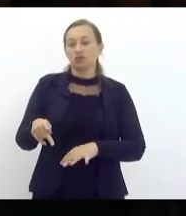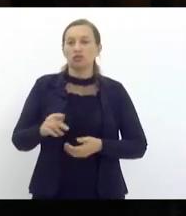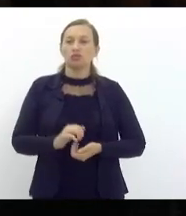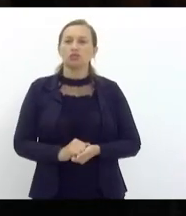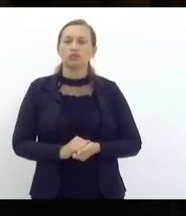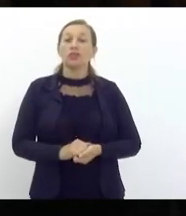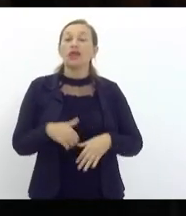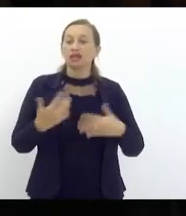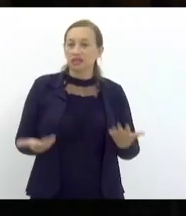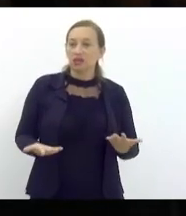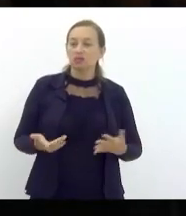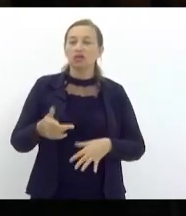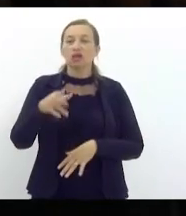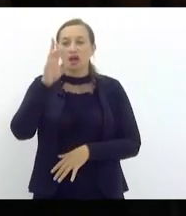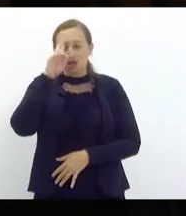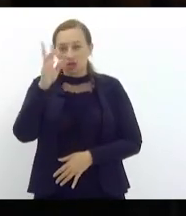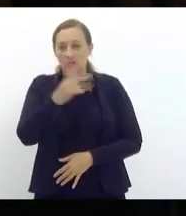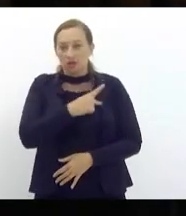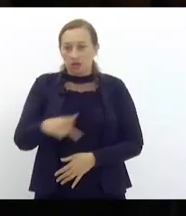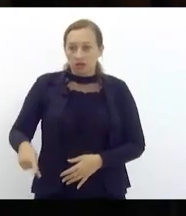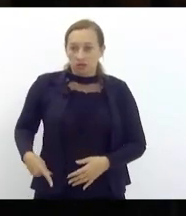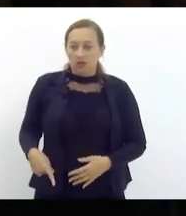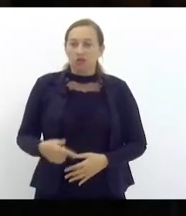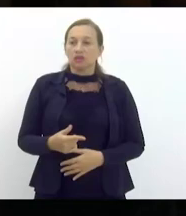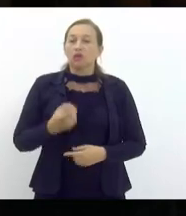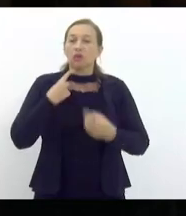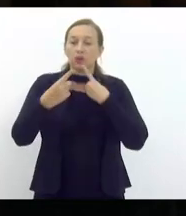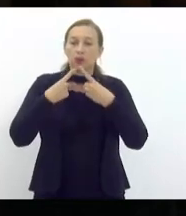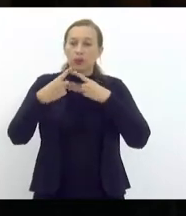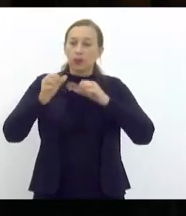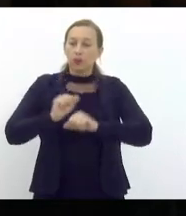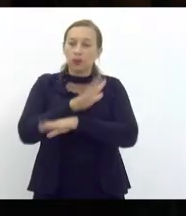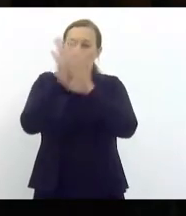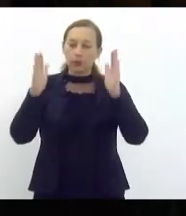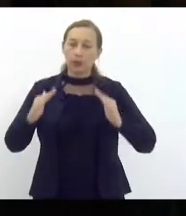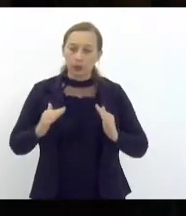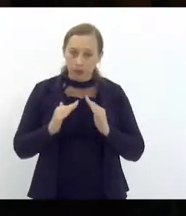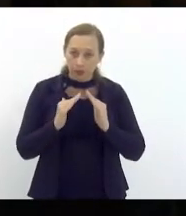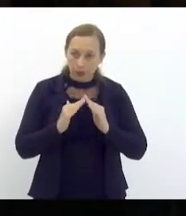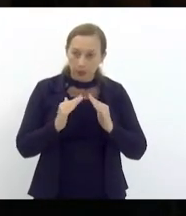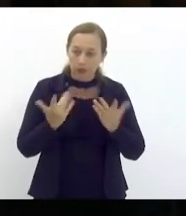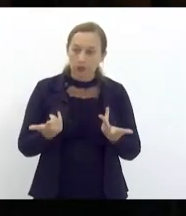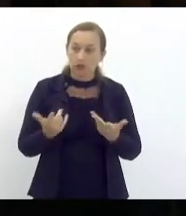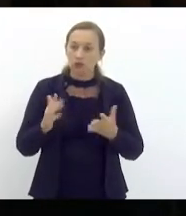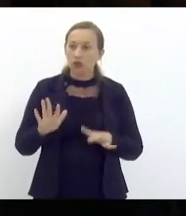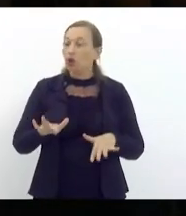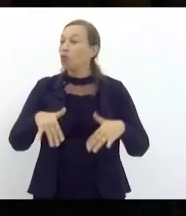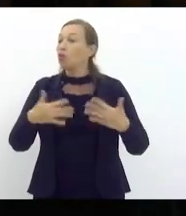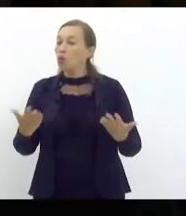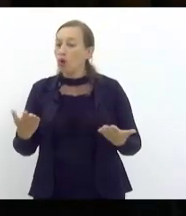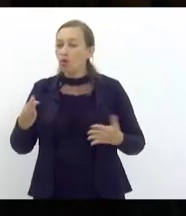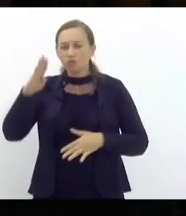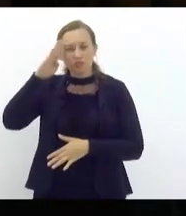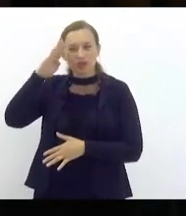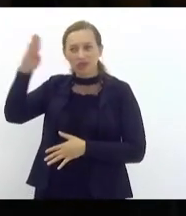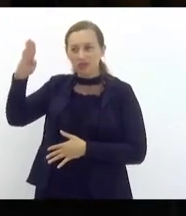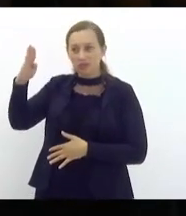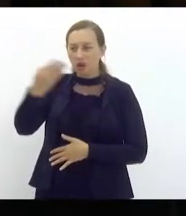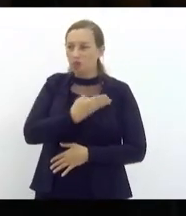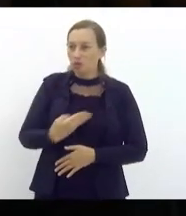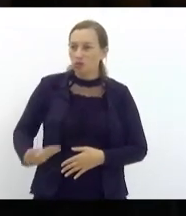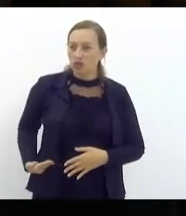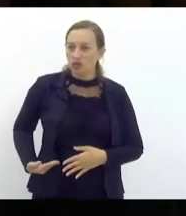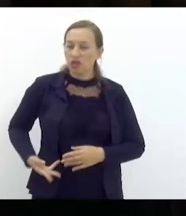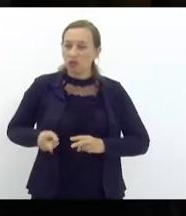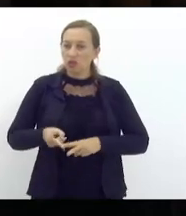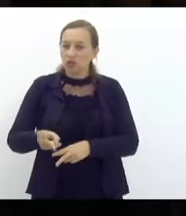trabalho então o senhor presidente nós vamos ter que ter um debate Claro nessa casa sobre Quais são as prioridades do governador se